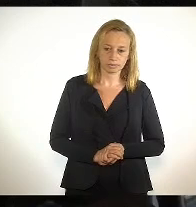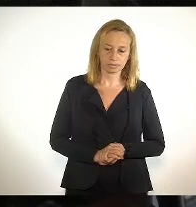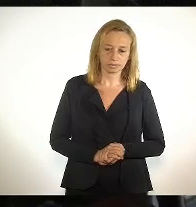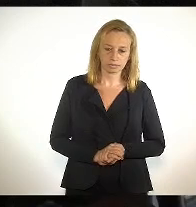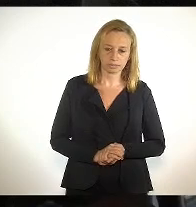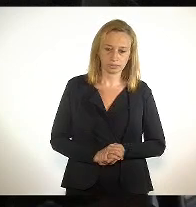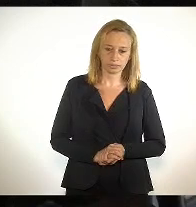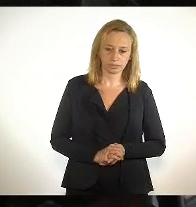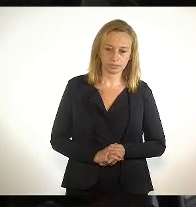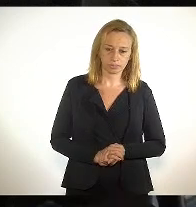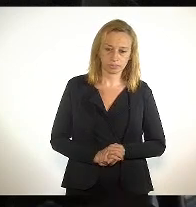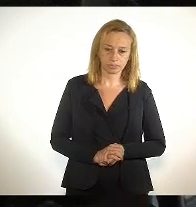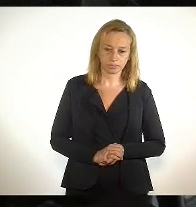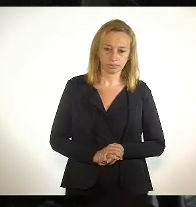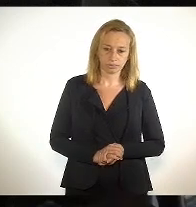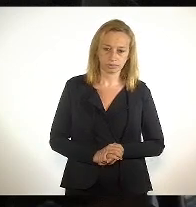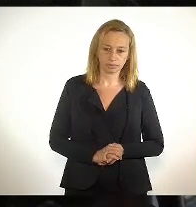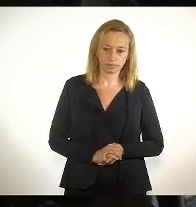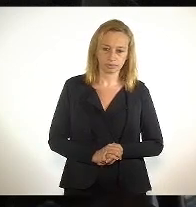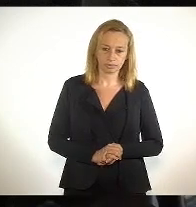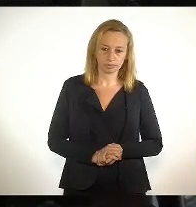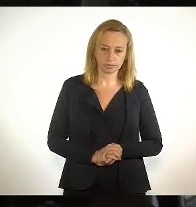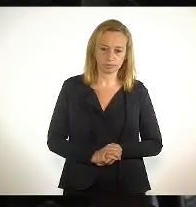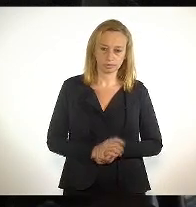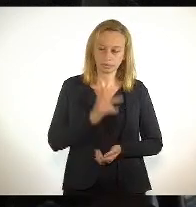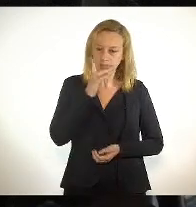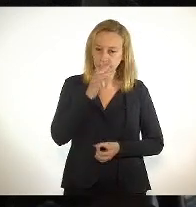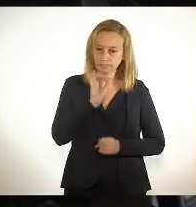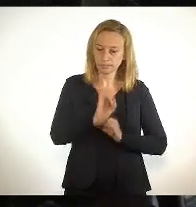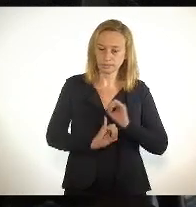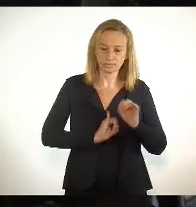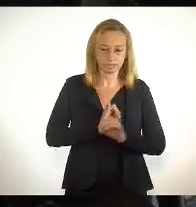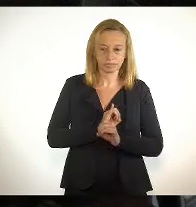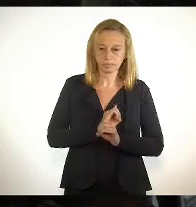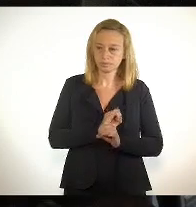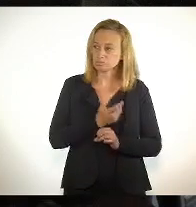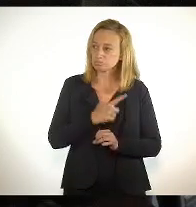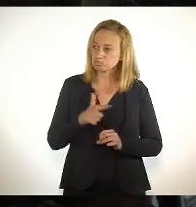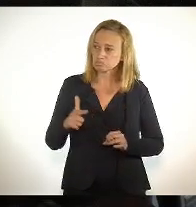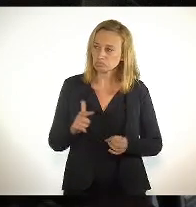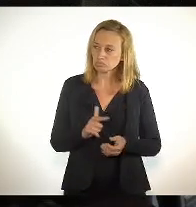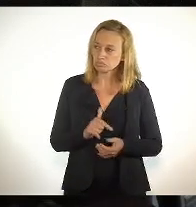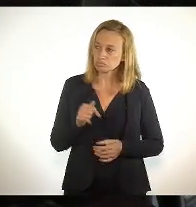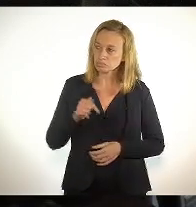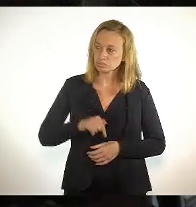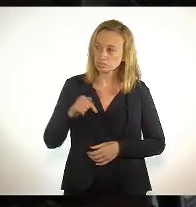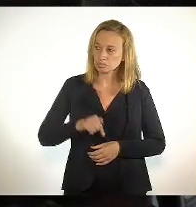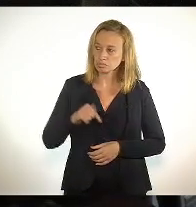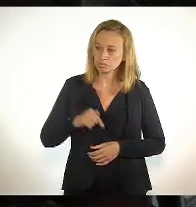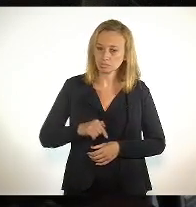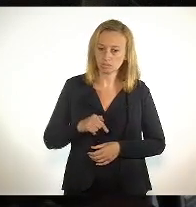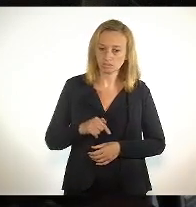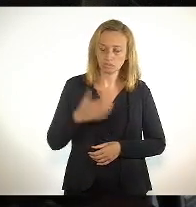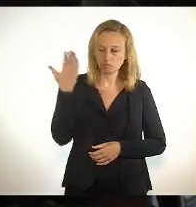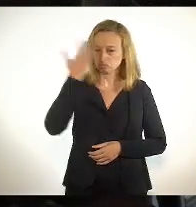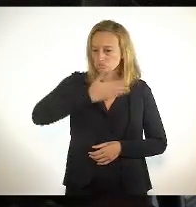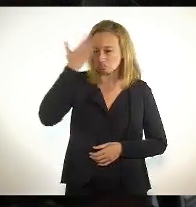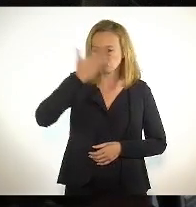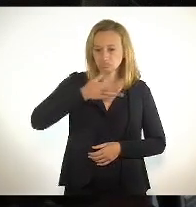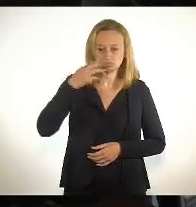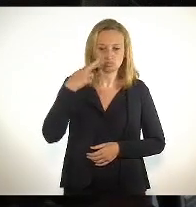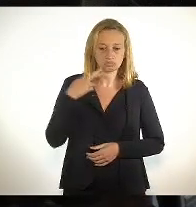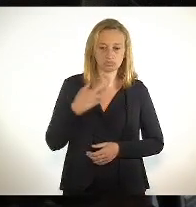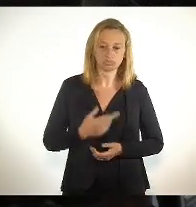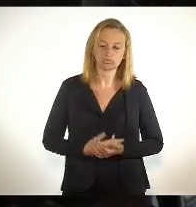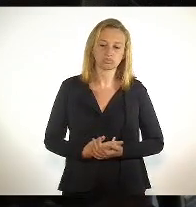Está aparecendo sem internet o seu sinal. Aqui não aparece sinal da deputada